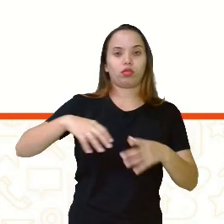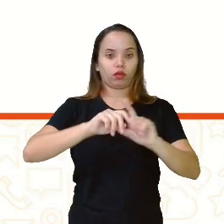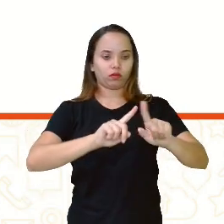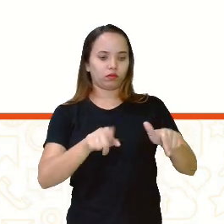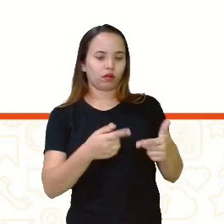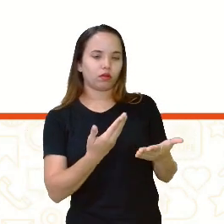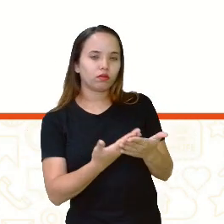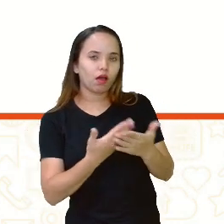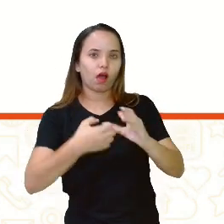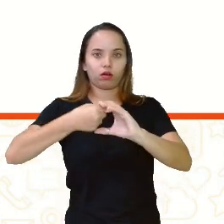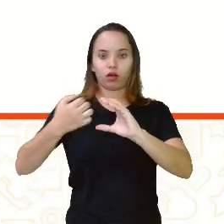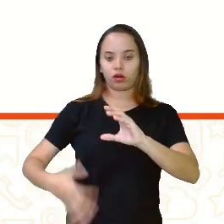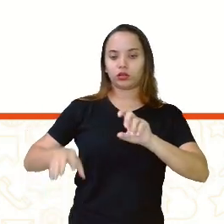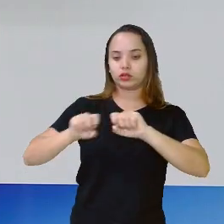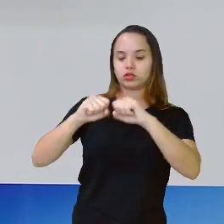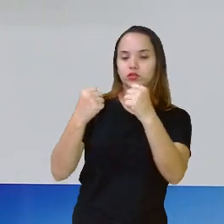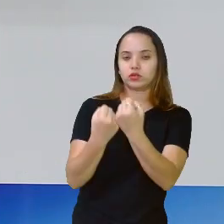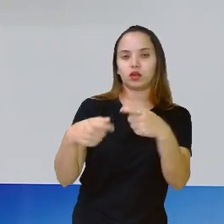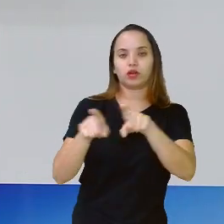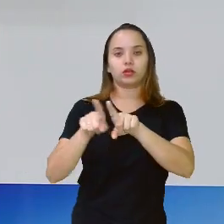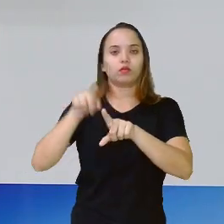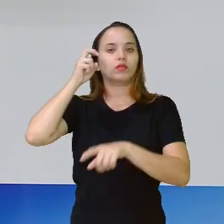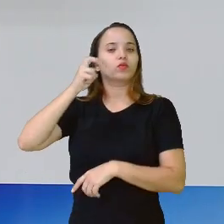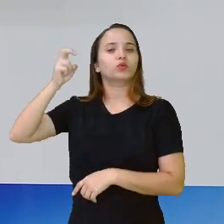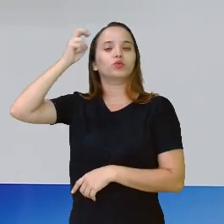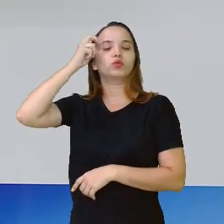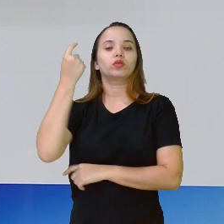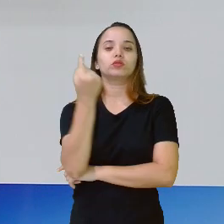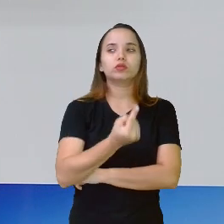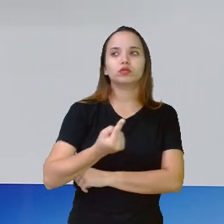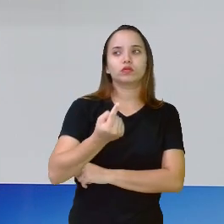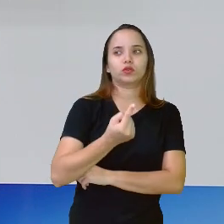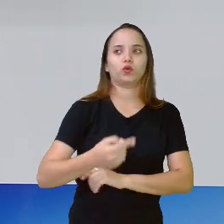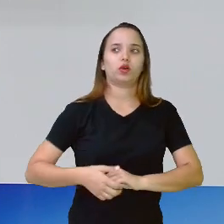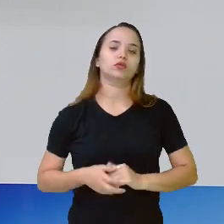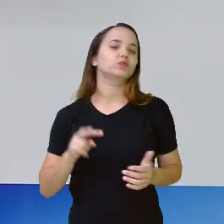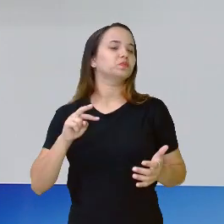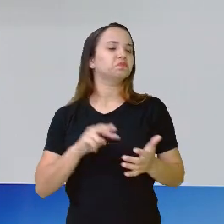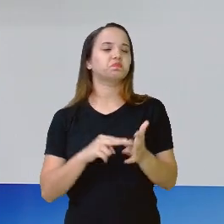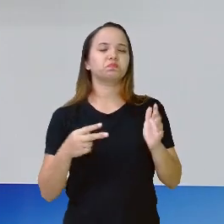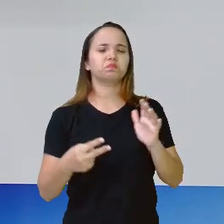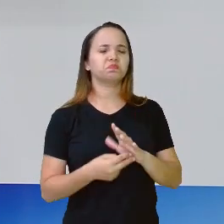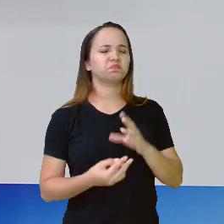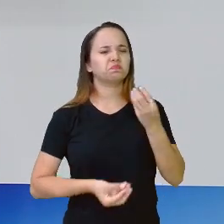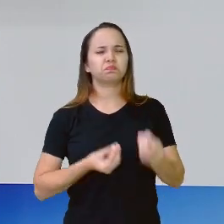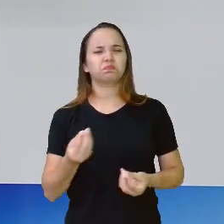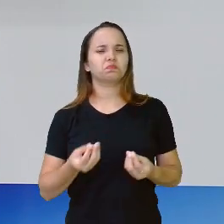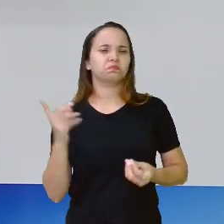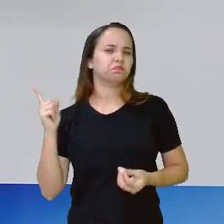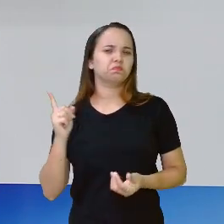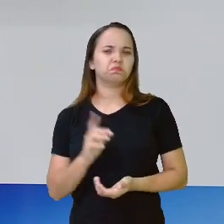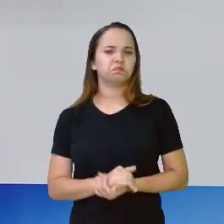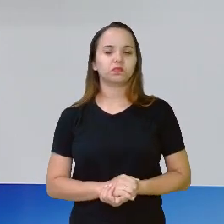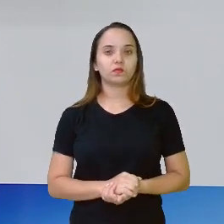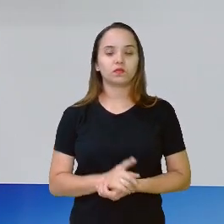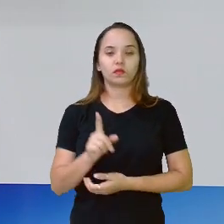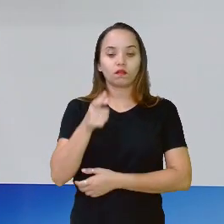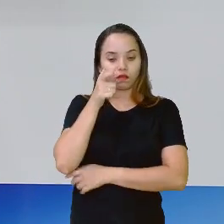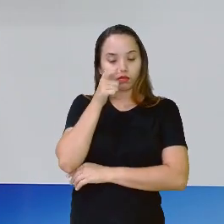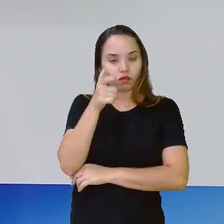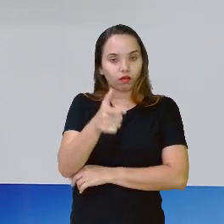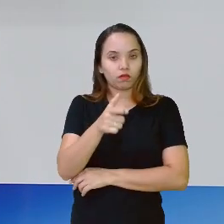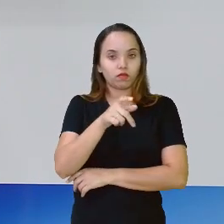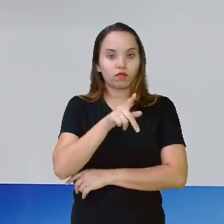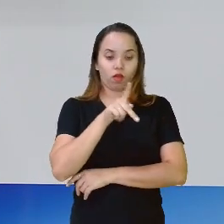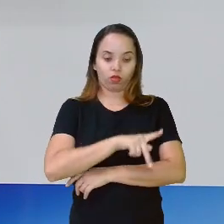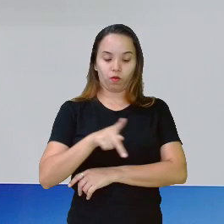sociais, culturais e individuais. Ou seja, é interessante que o professor